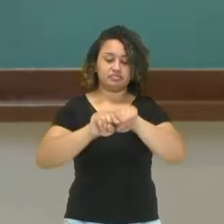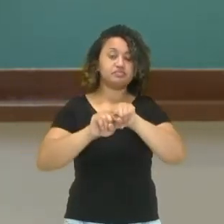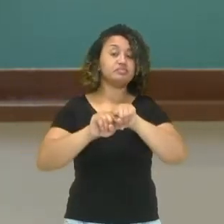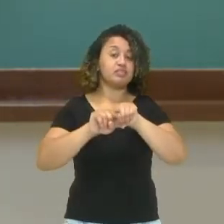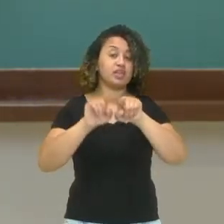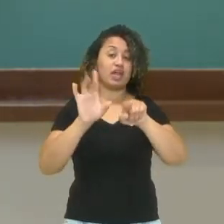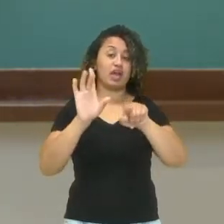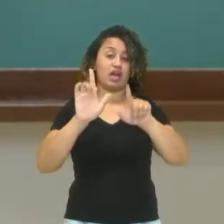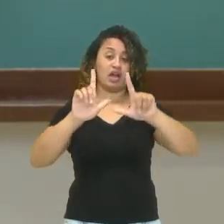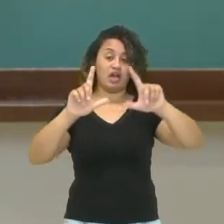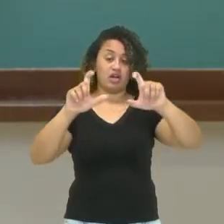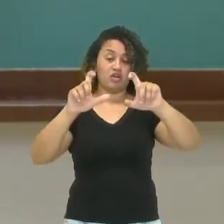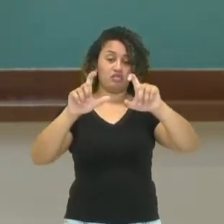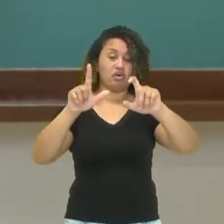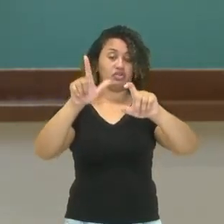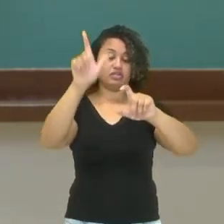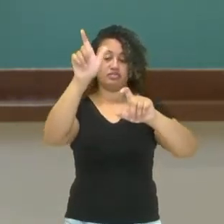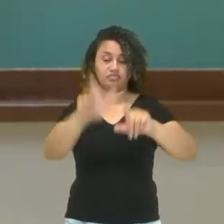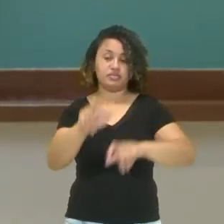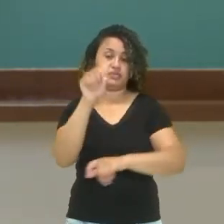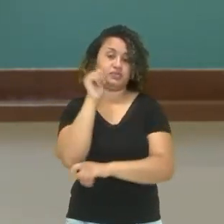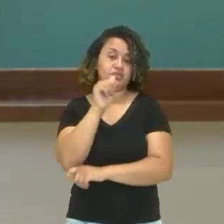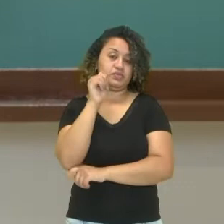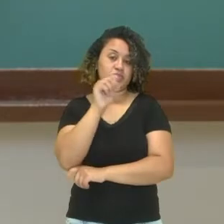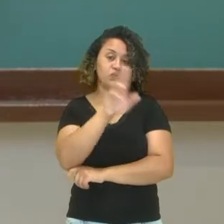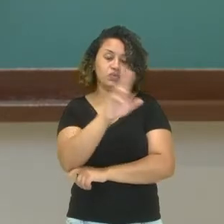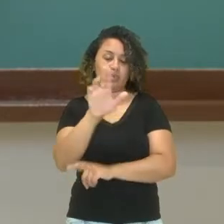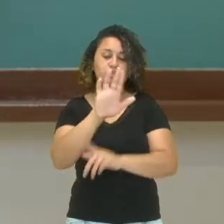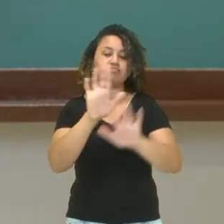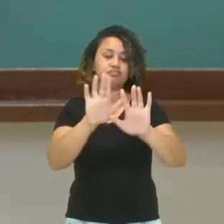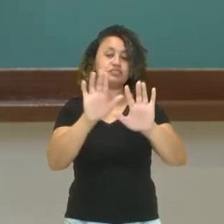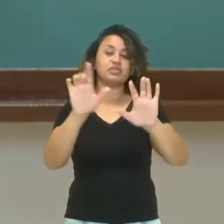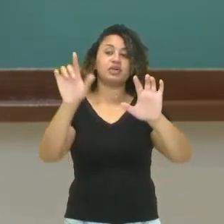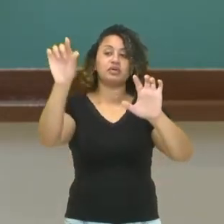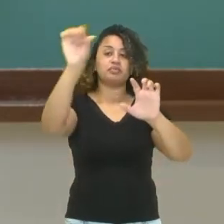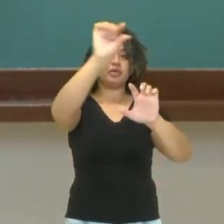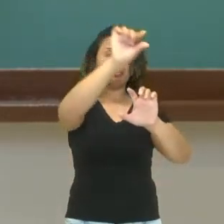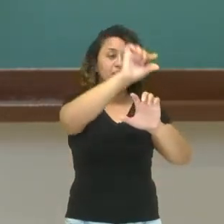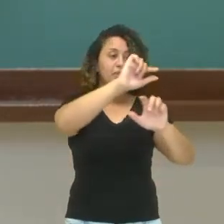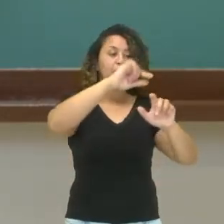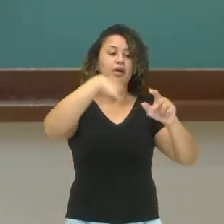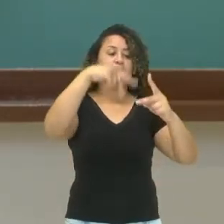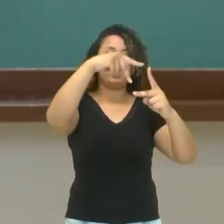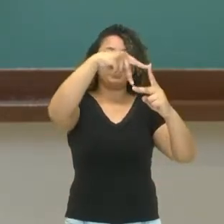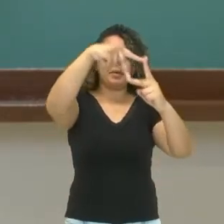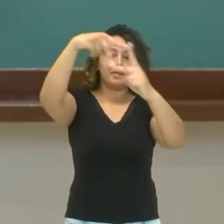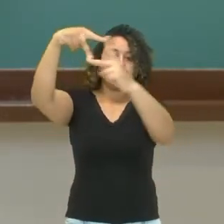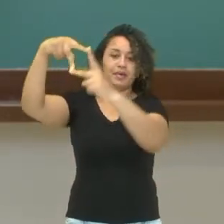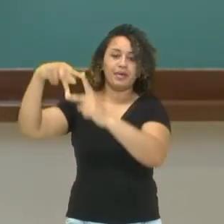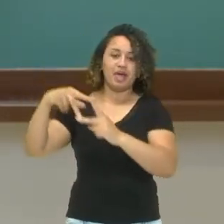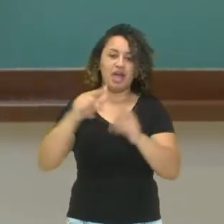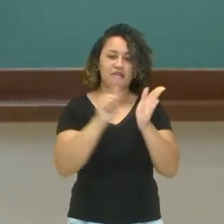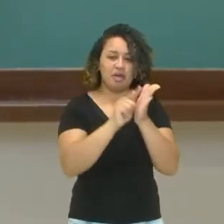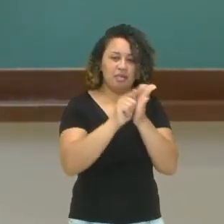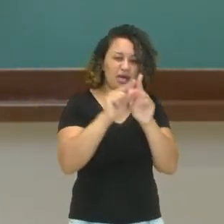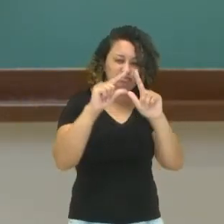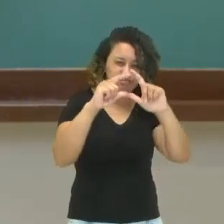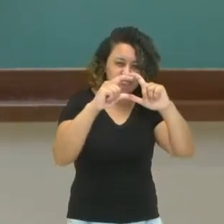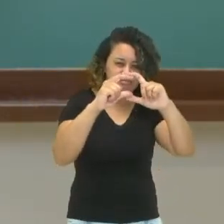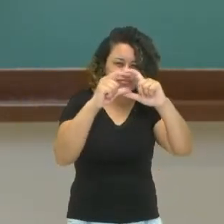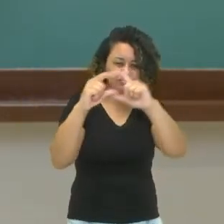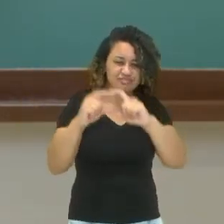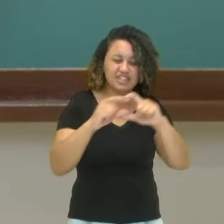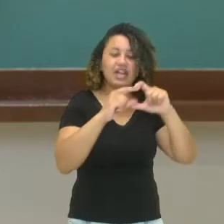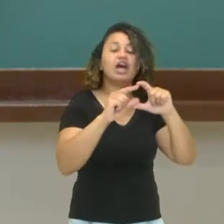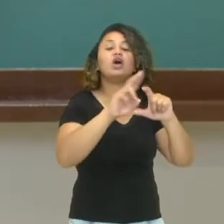a foto dessa pessoa, dessa mulher, com o nome e tal, e em volta você cola post-its com as características que fazem com que ela